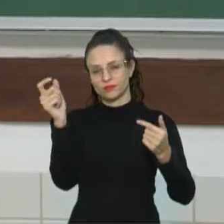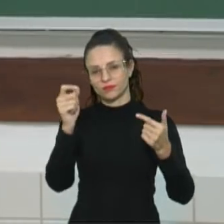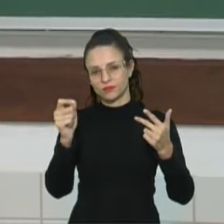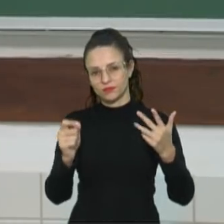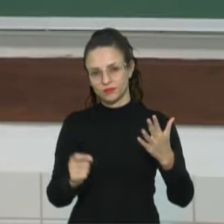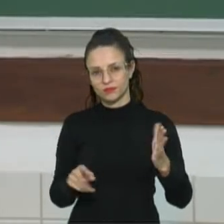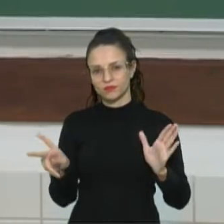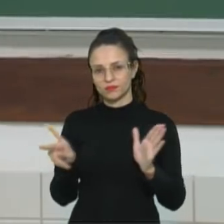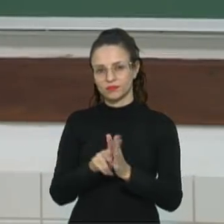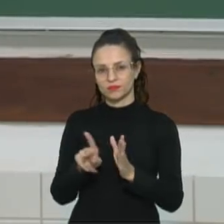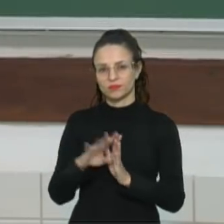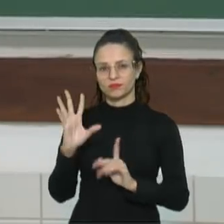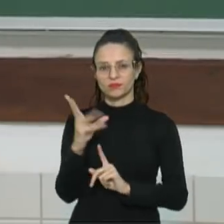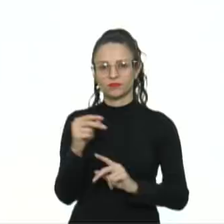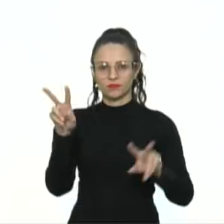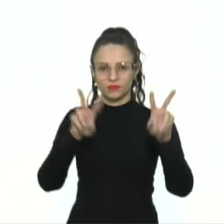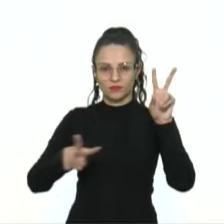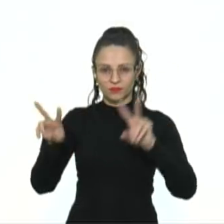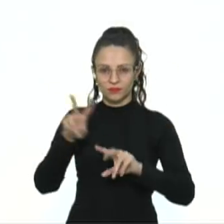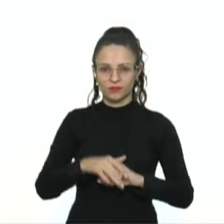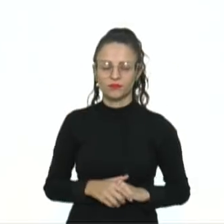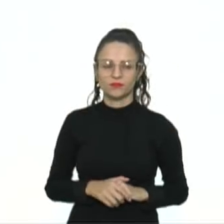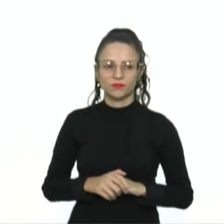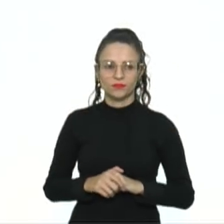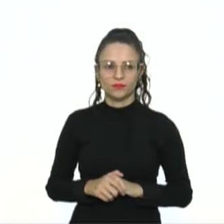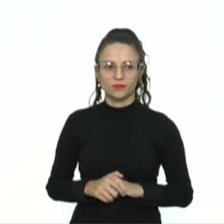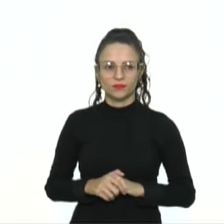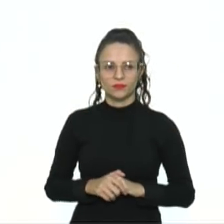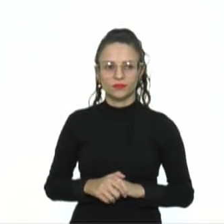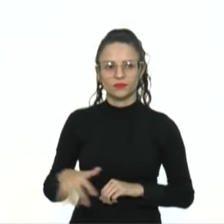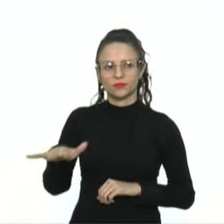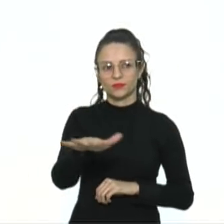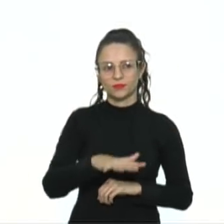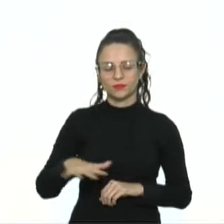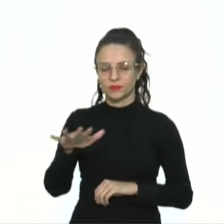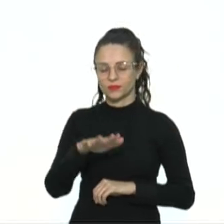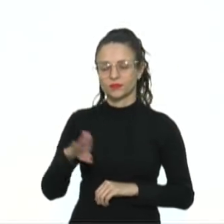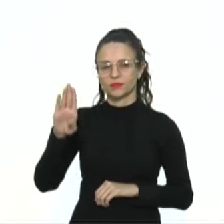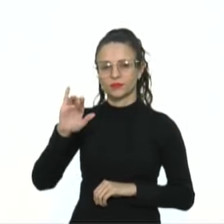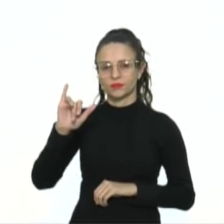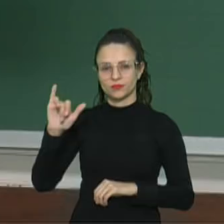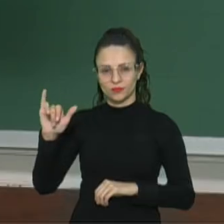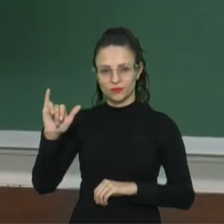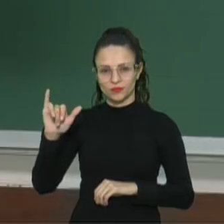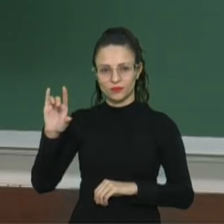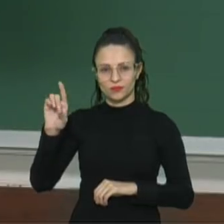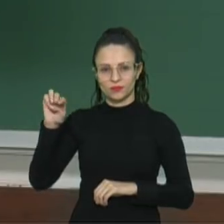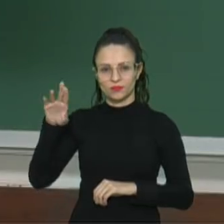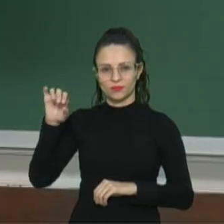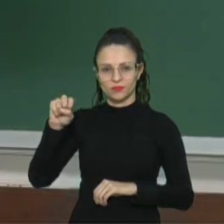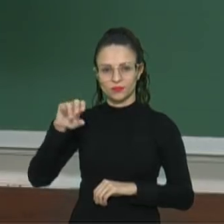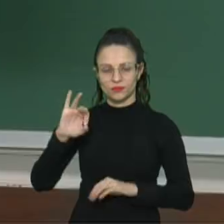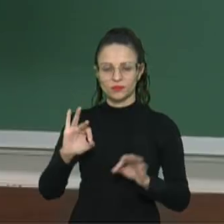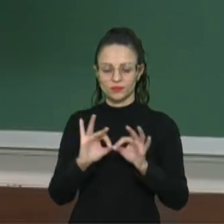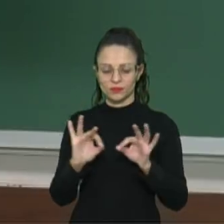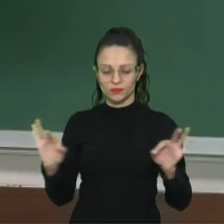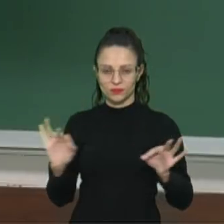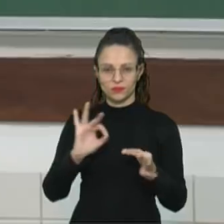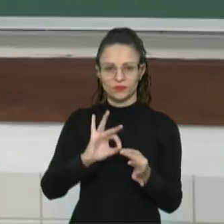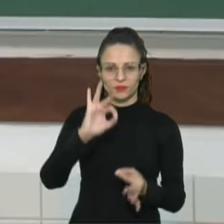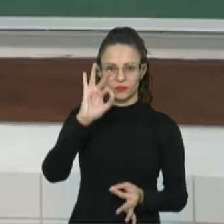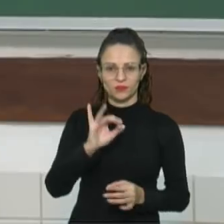das artes visuais. O espaço bidimensional ele vai ter a altura, né, e a largura.